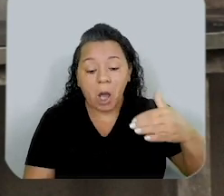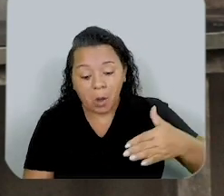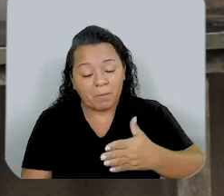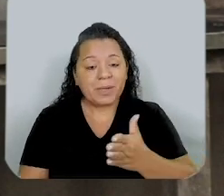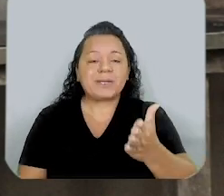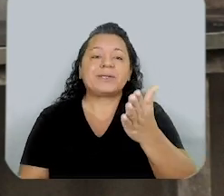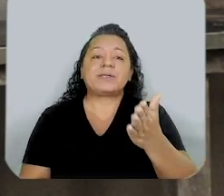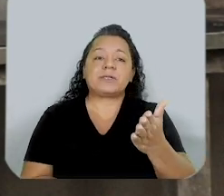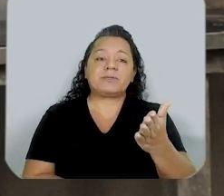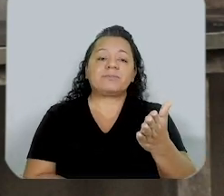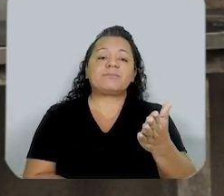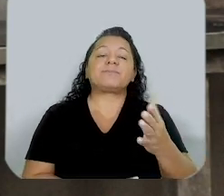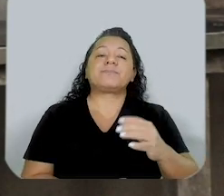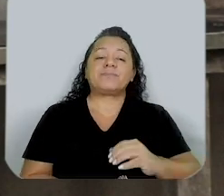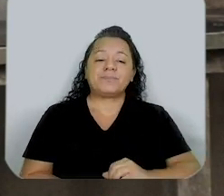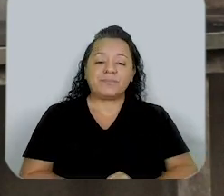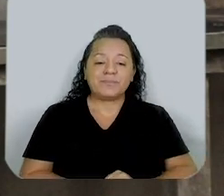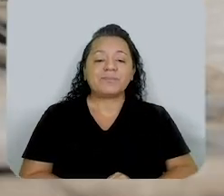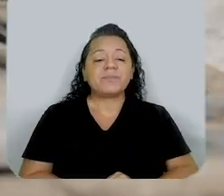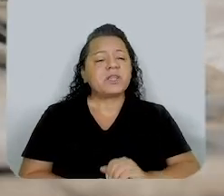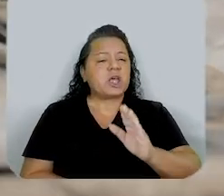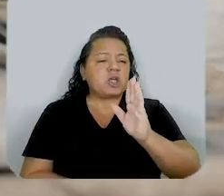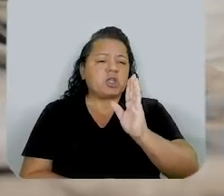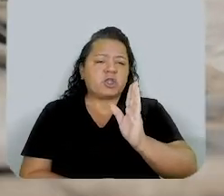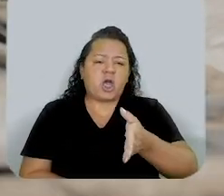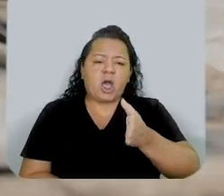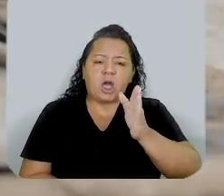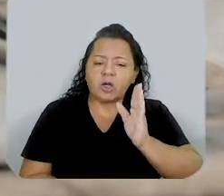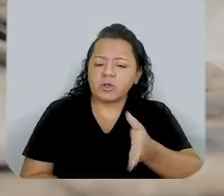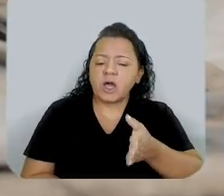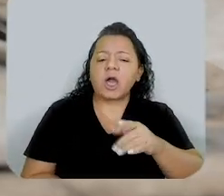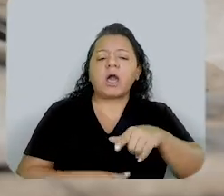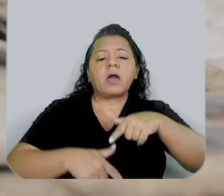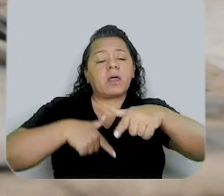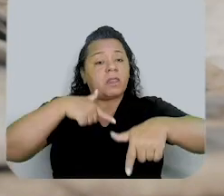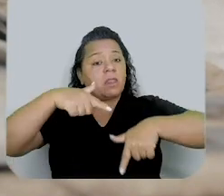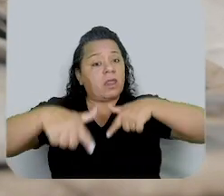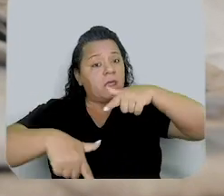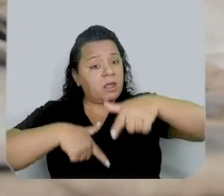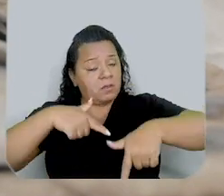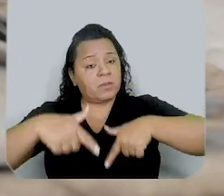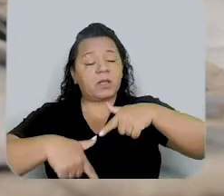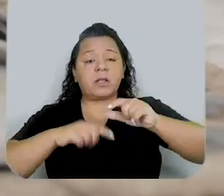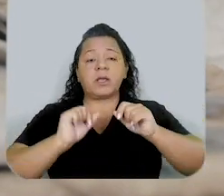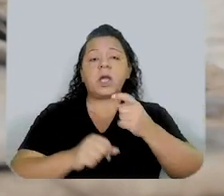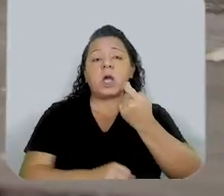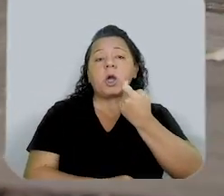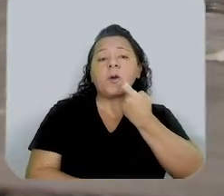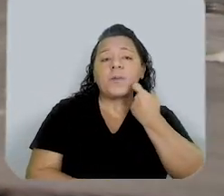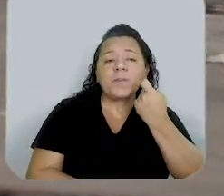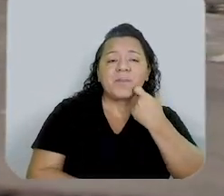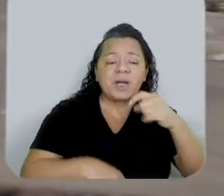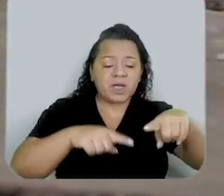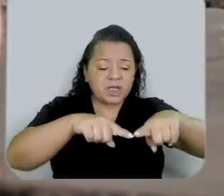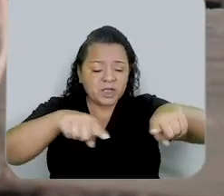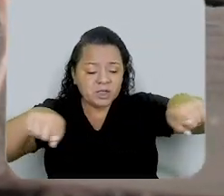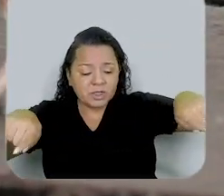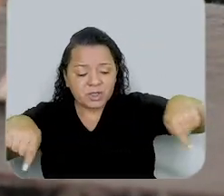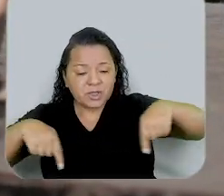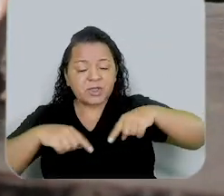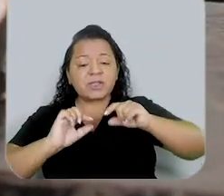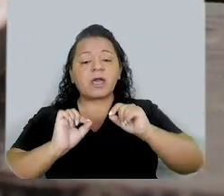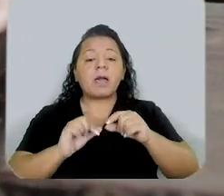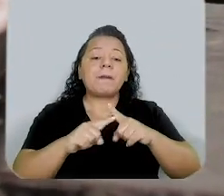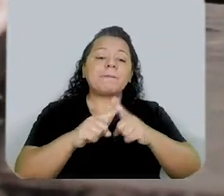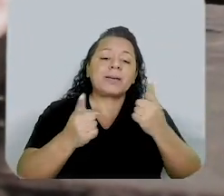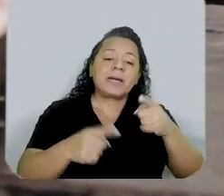já trabalhei com peixe de piscicultura todo dia, mas o meu peixe é orgânico, é natural aqui, ó. Pegou fresquinho, entendeu?